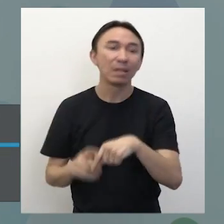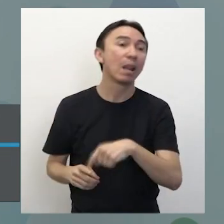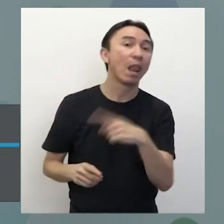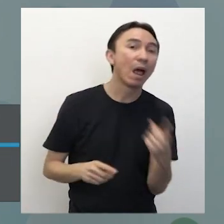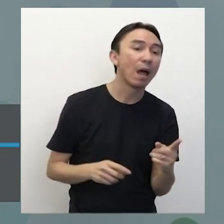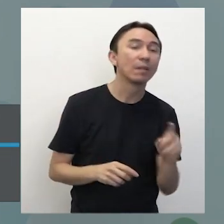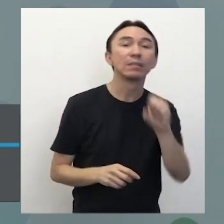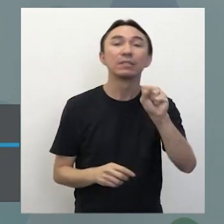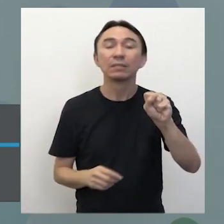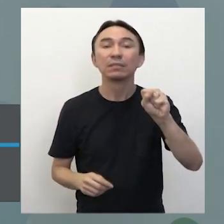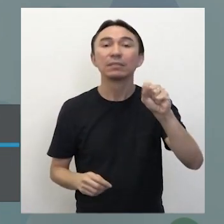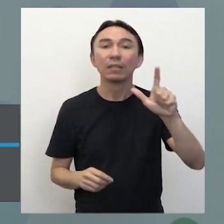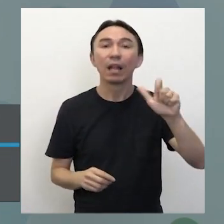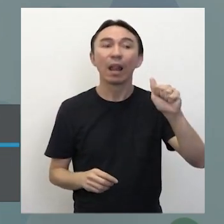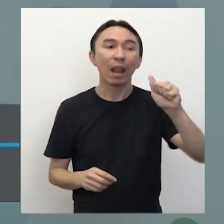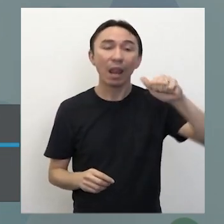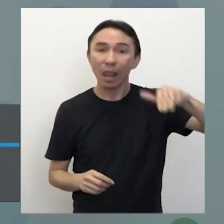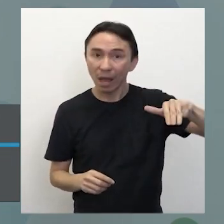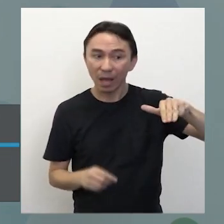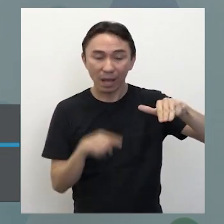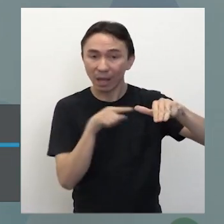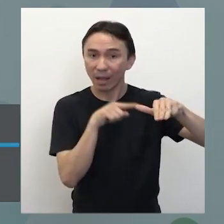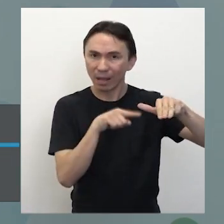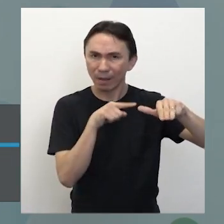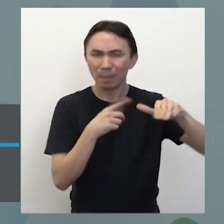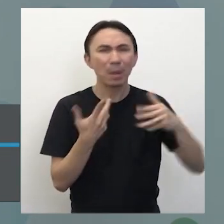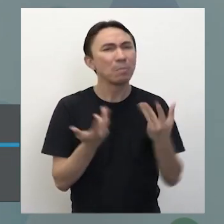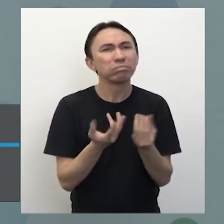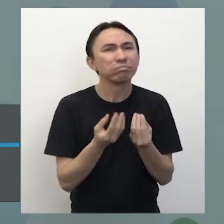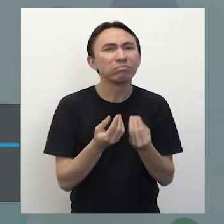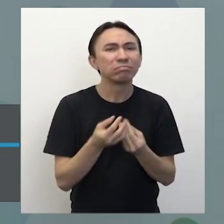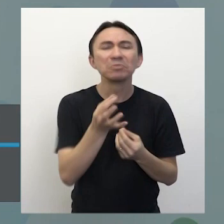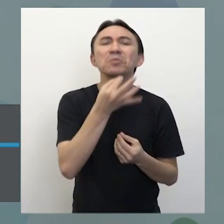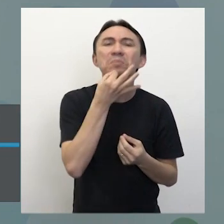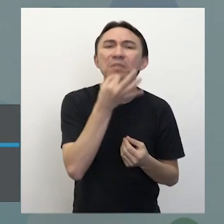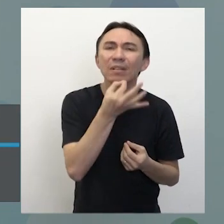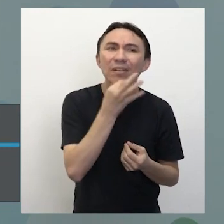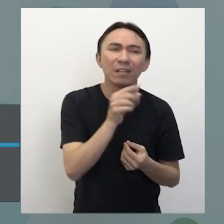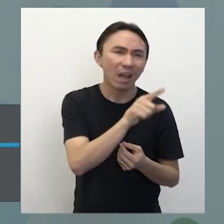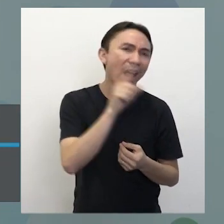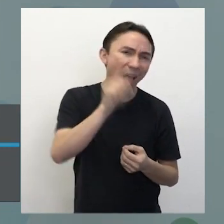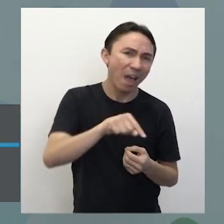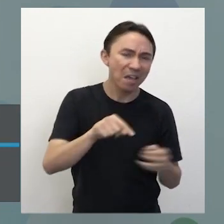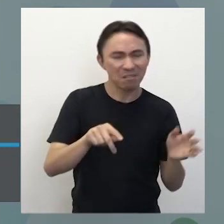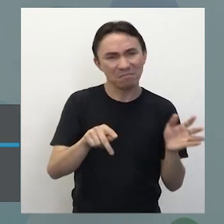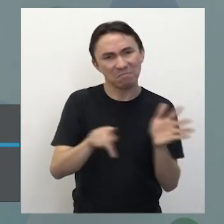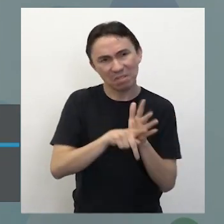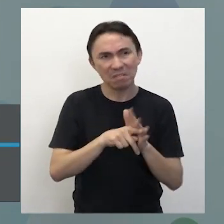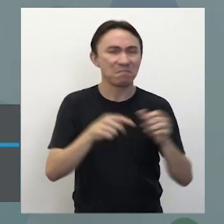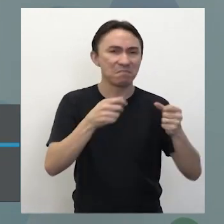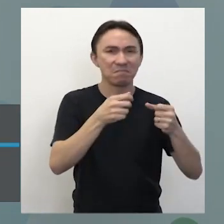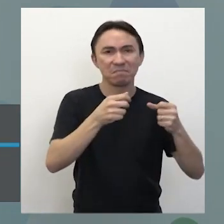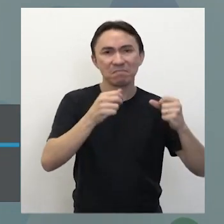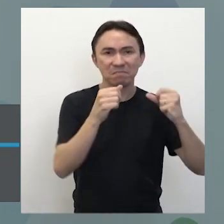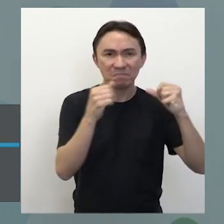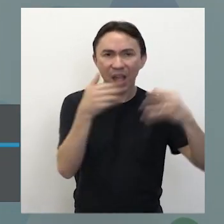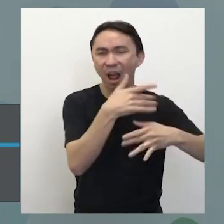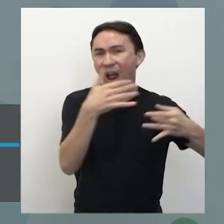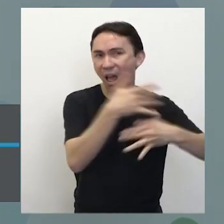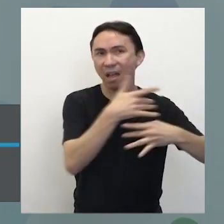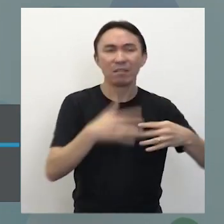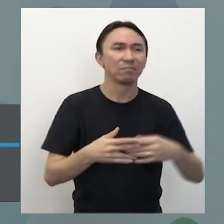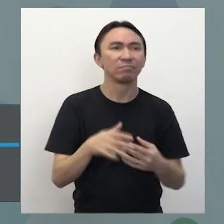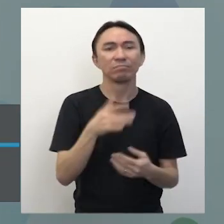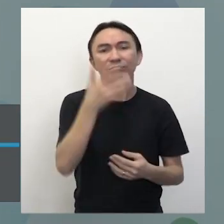né? Na sua opinião, o Islã é feito, é mais urbano, é feito por pessoas de outra faixa